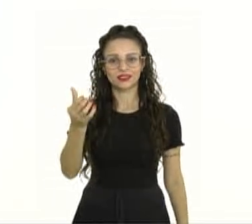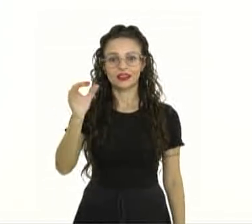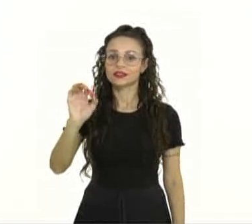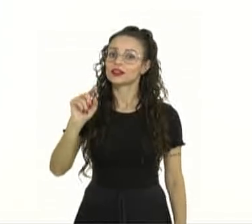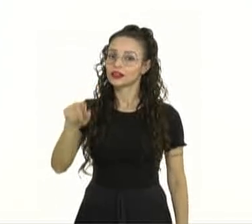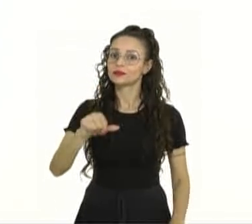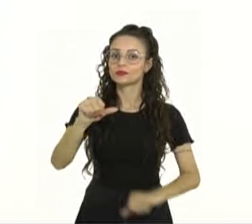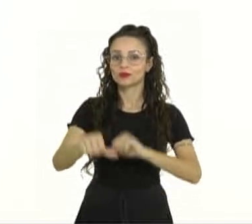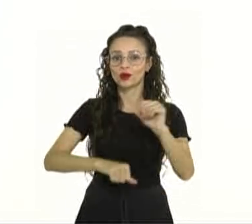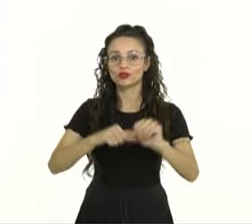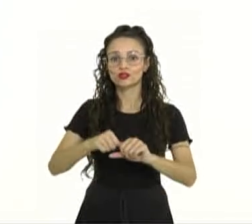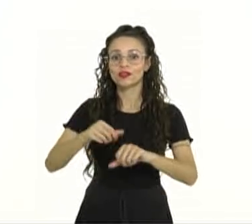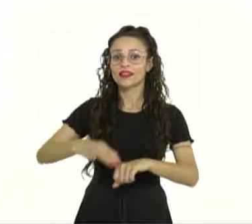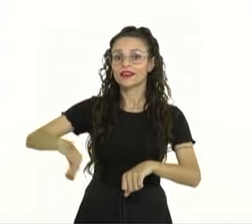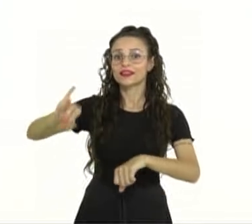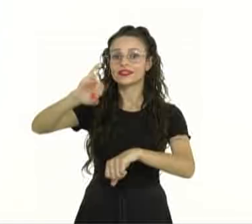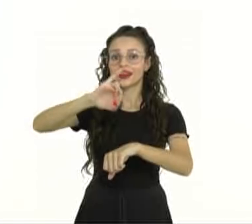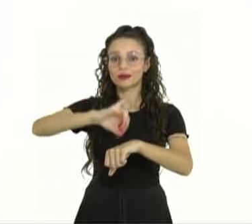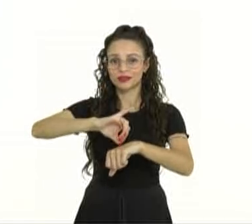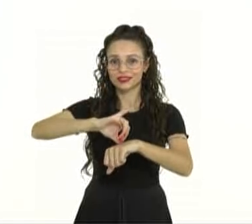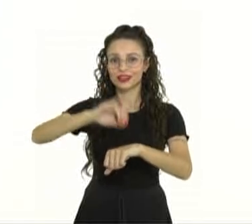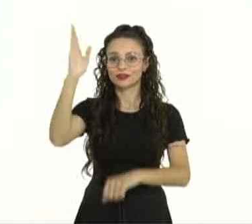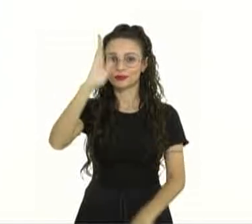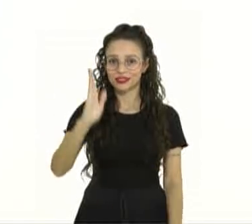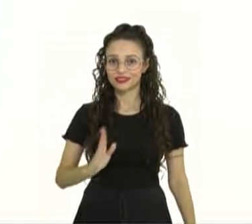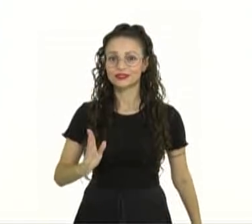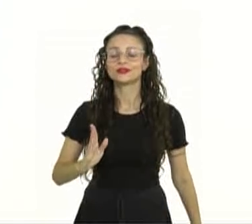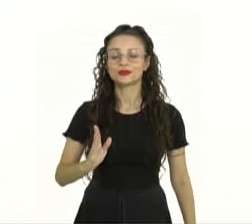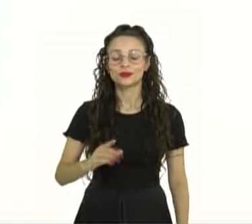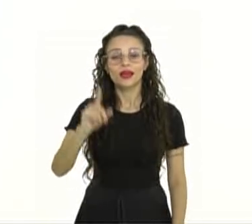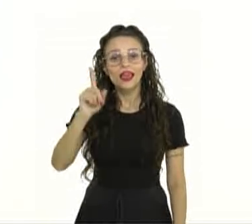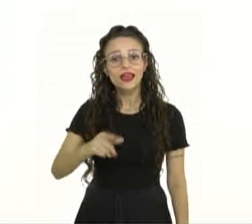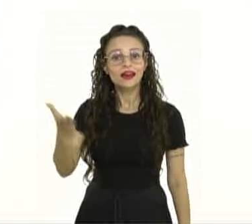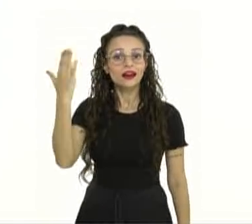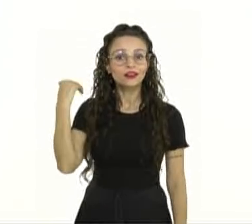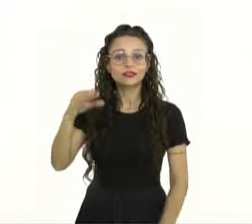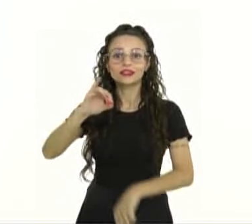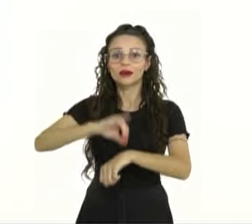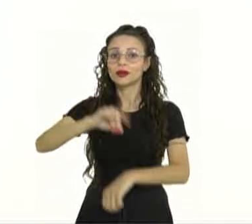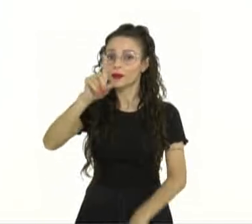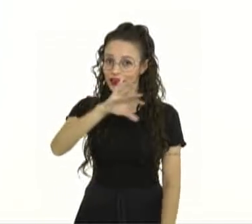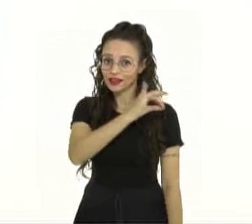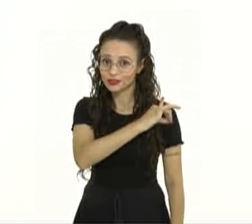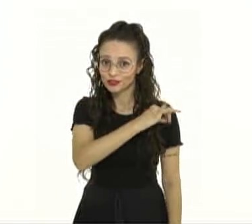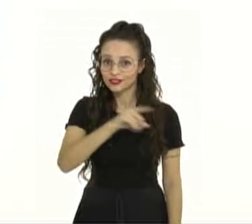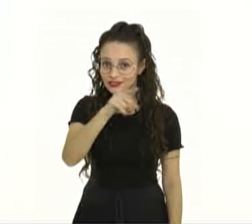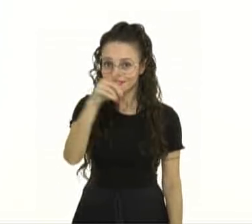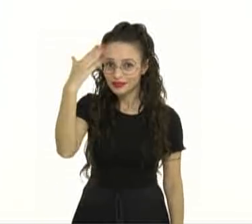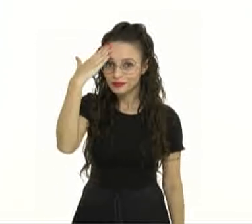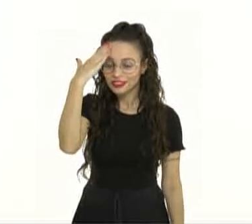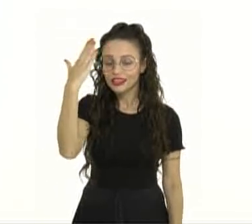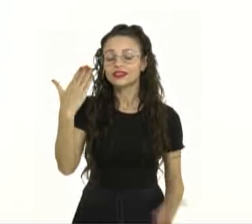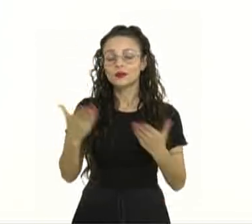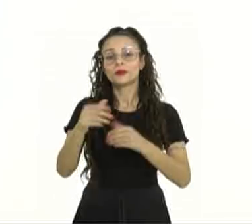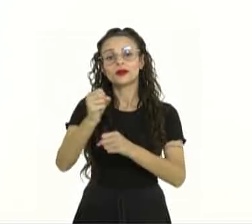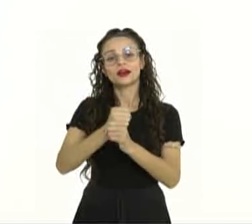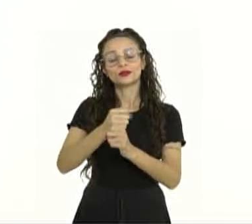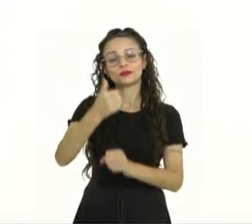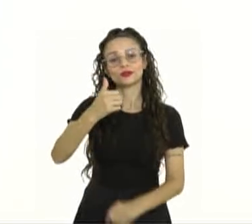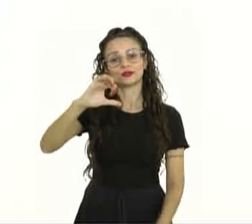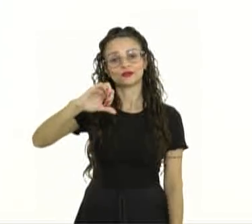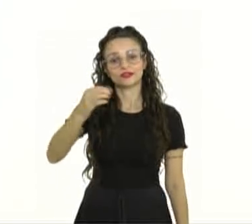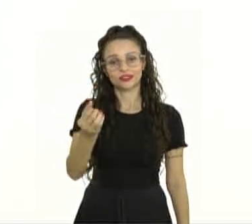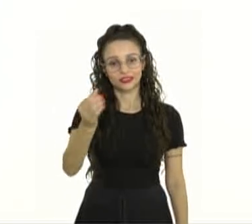a mudança da capital do país. O Brasil, a capital do país, era o Rio de Janeiro. Sabia, galerinha? E em